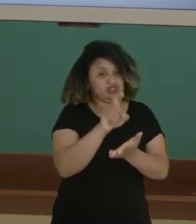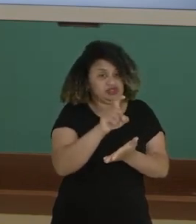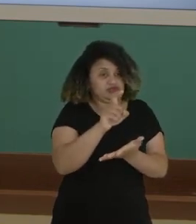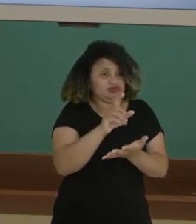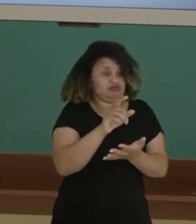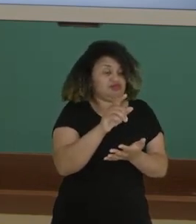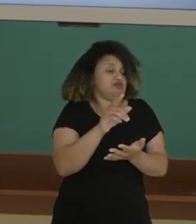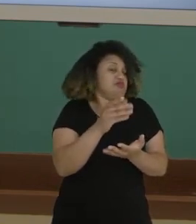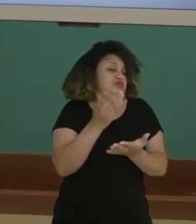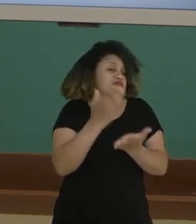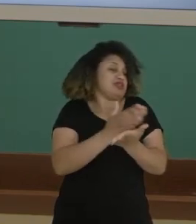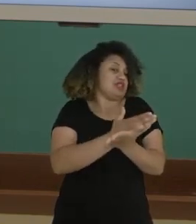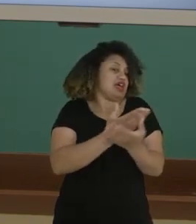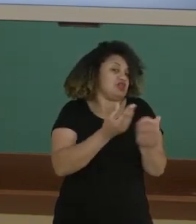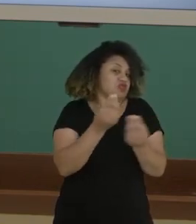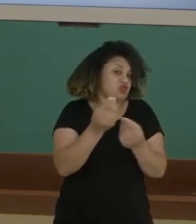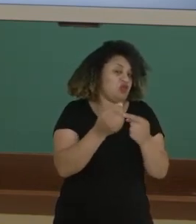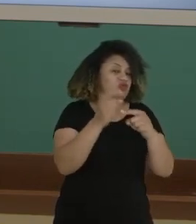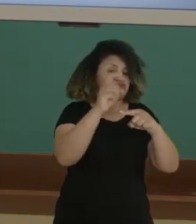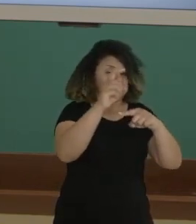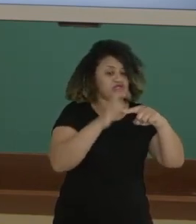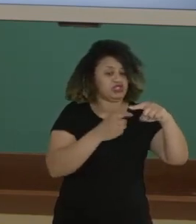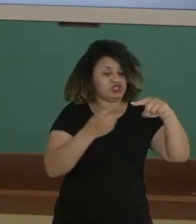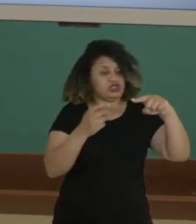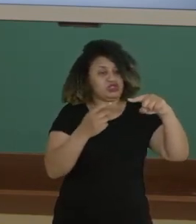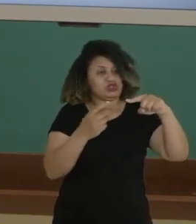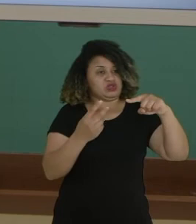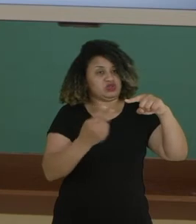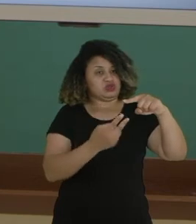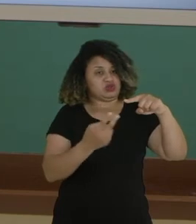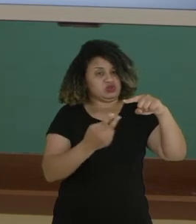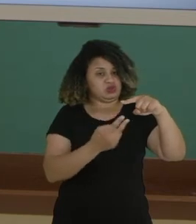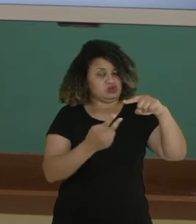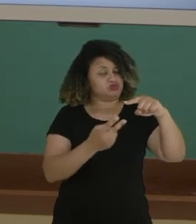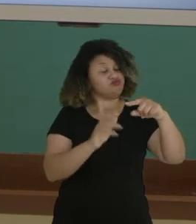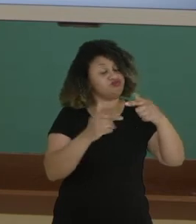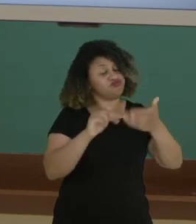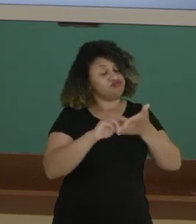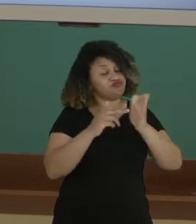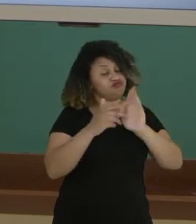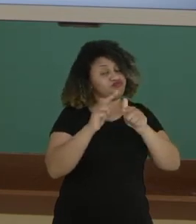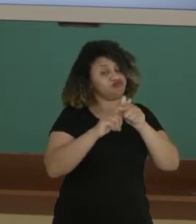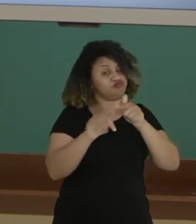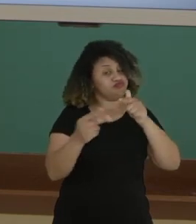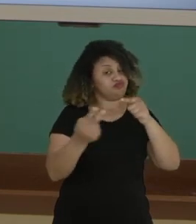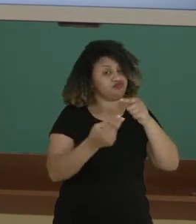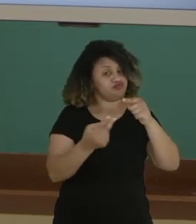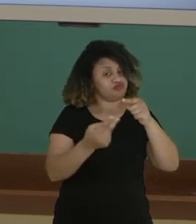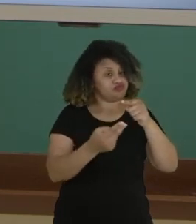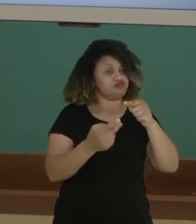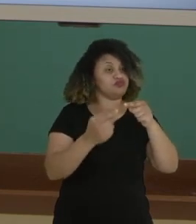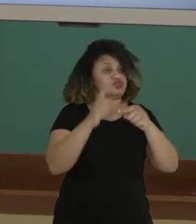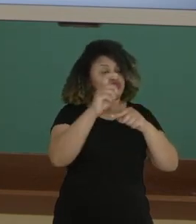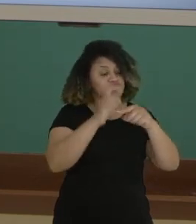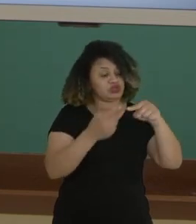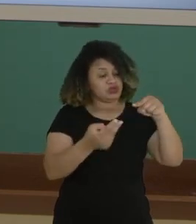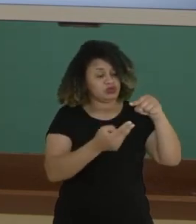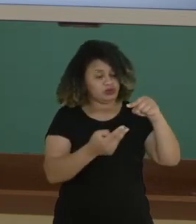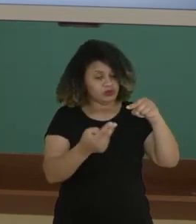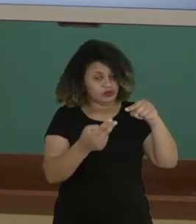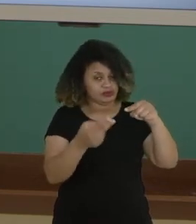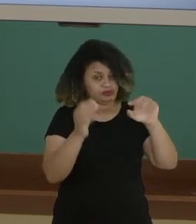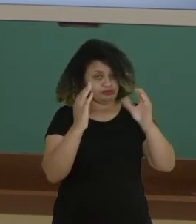Como que eu escrevo metade? Metade é você dividir por 2 essa alguma coisa, certo? Então, X sobre 2 é metade.